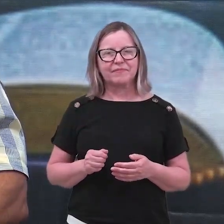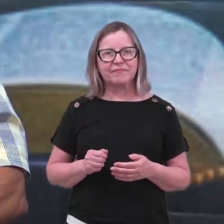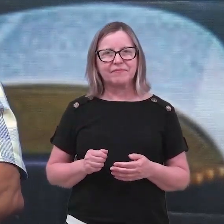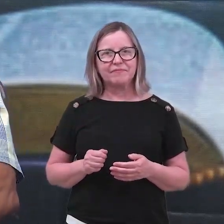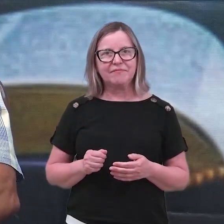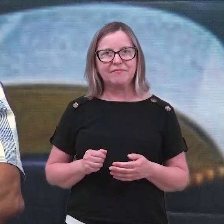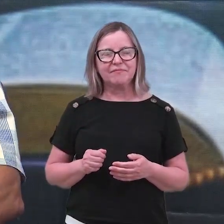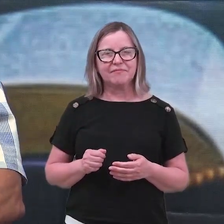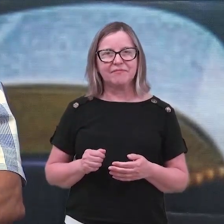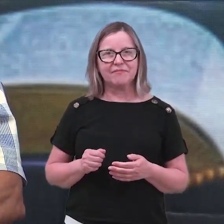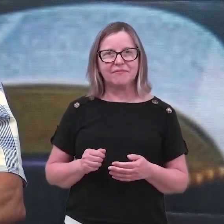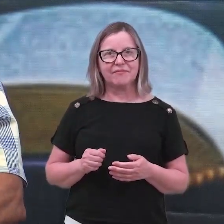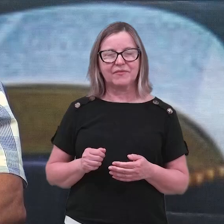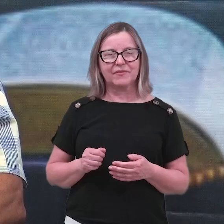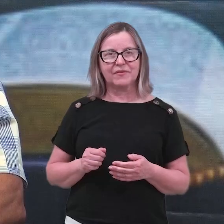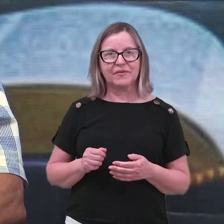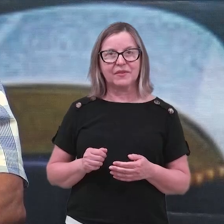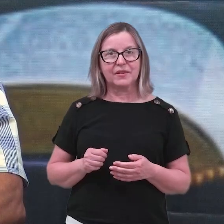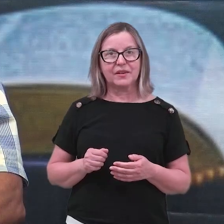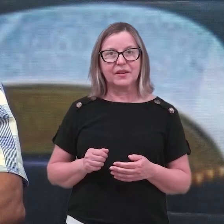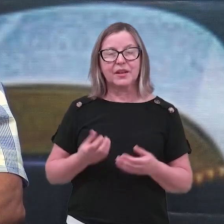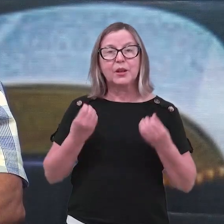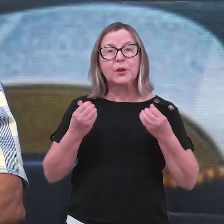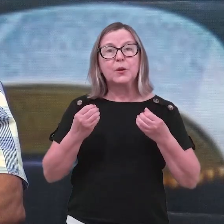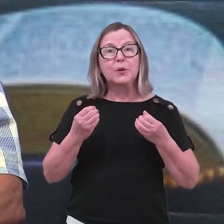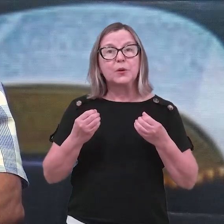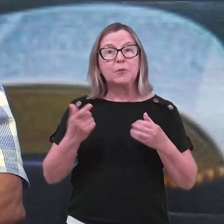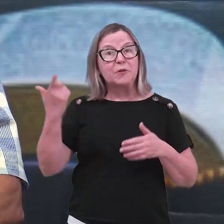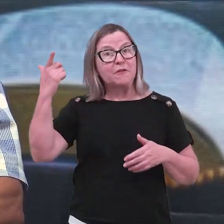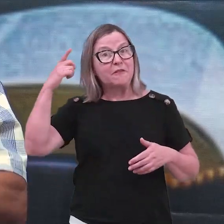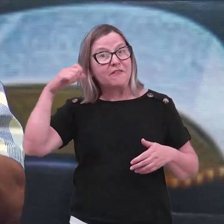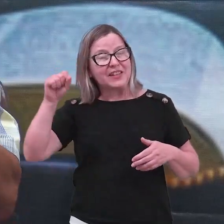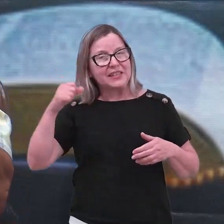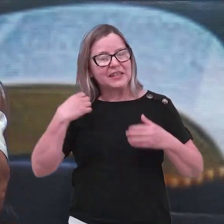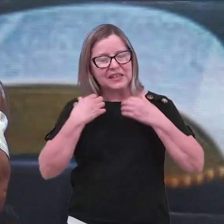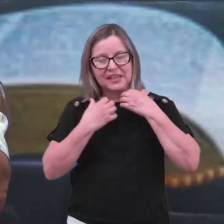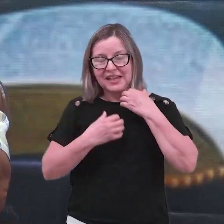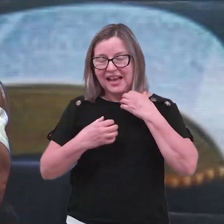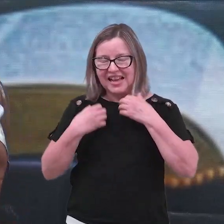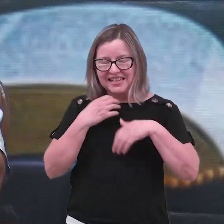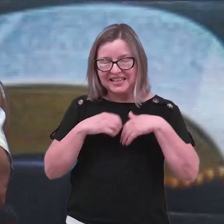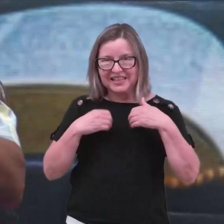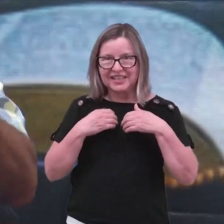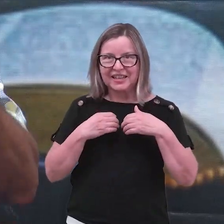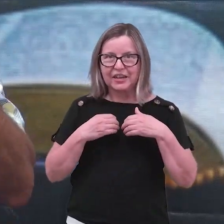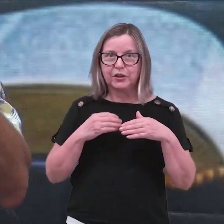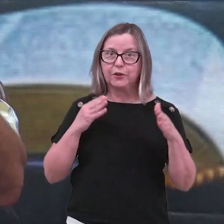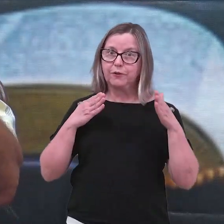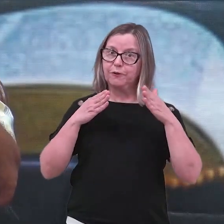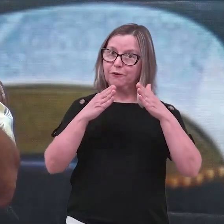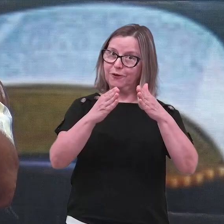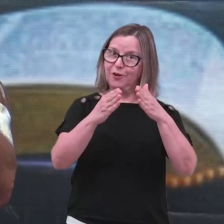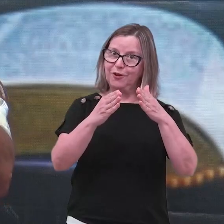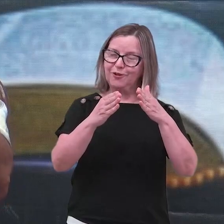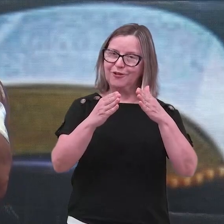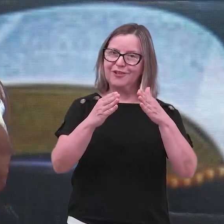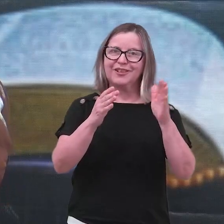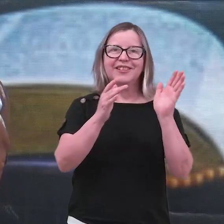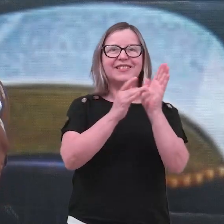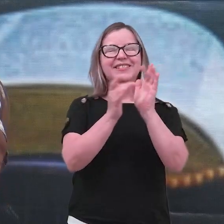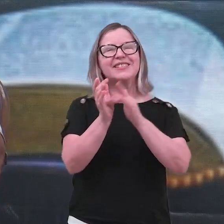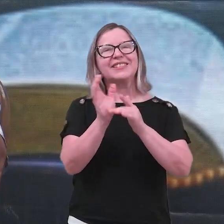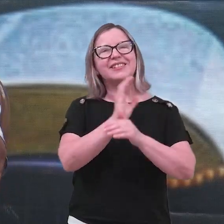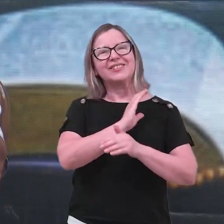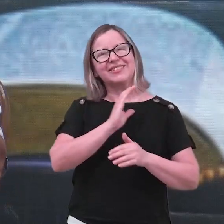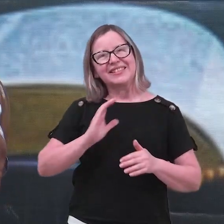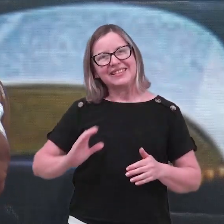E uma ferramenta para vencer a ansiedade é ser focado nele. E a ele ser focado nele. Nele quem?